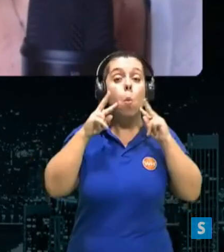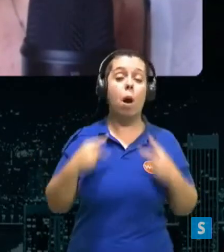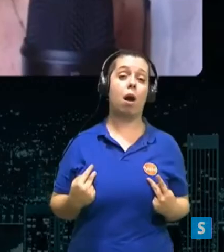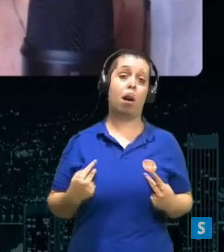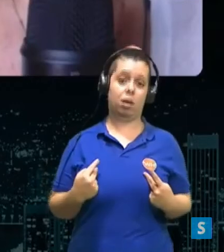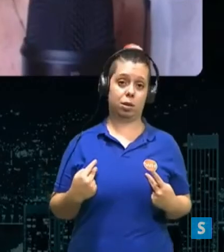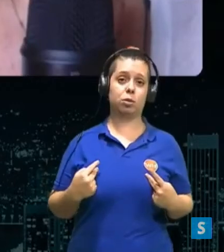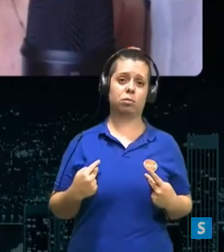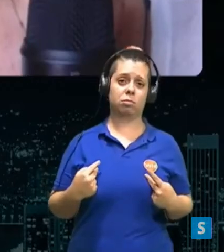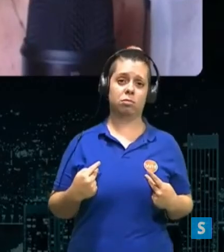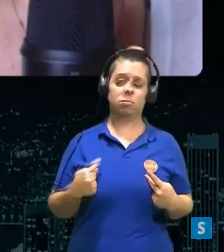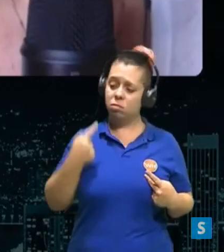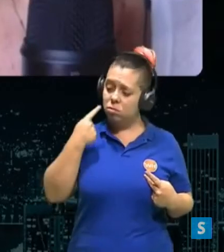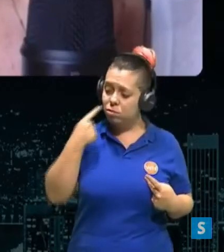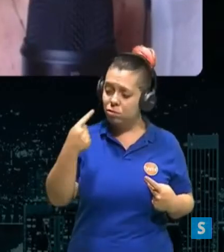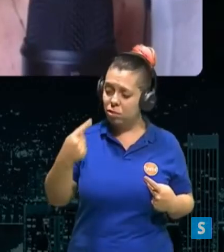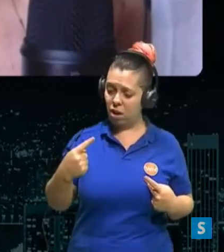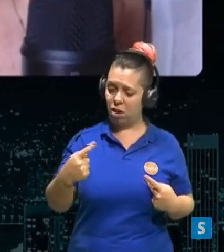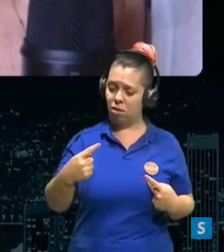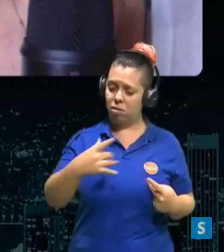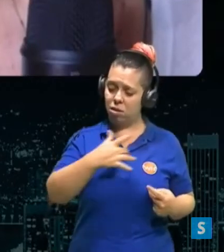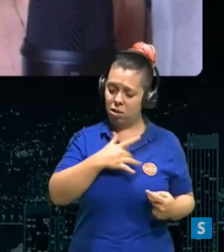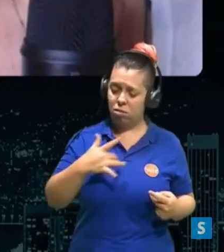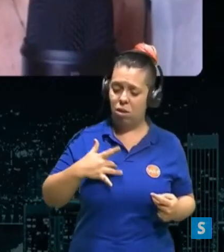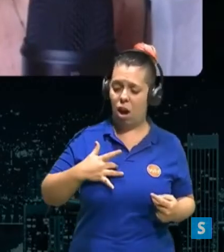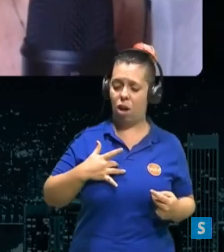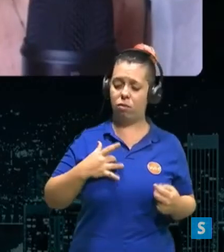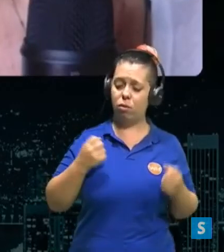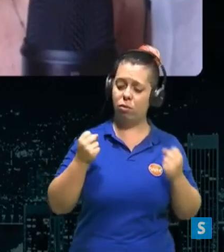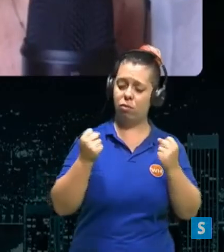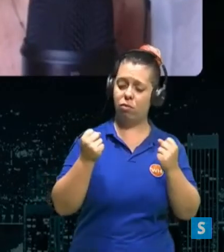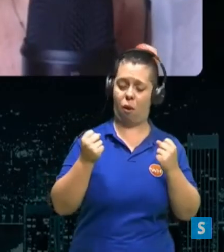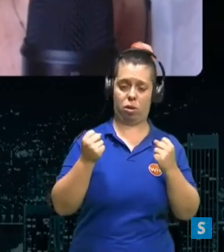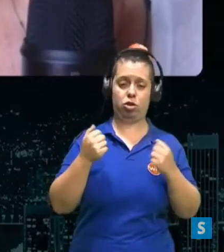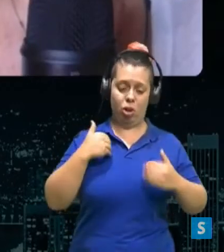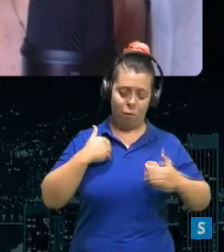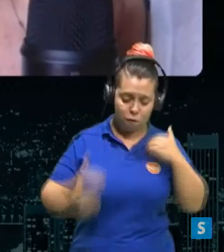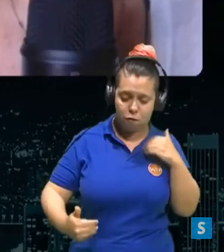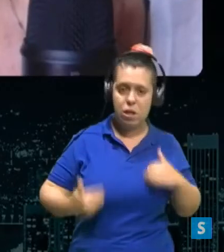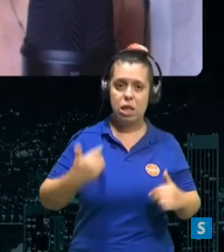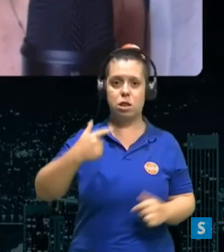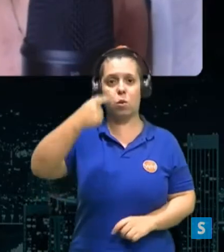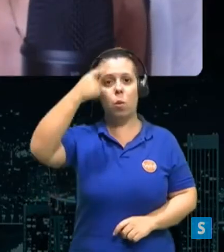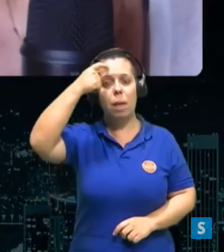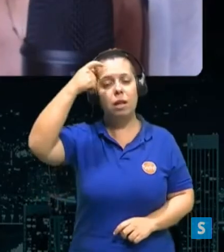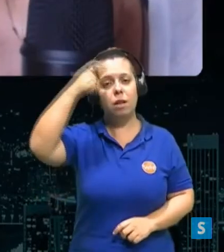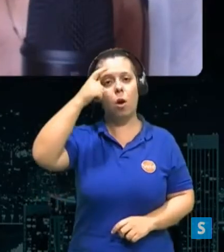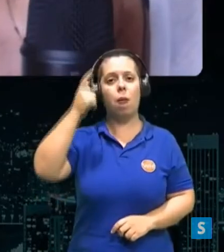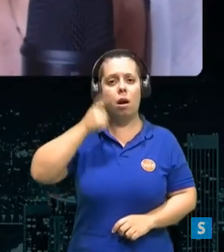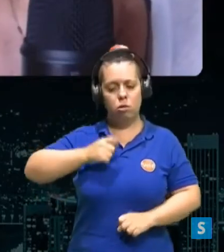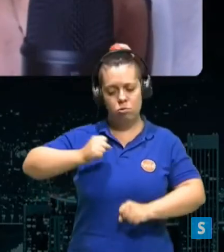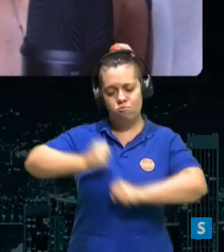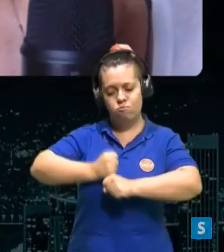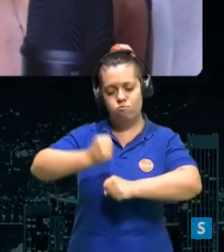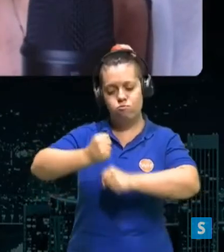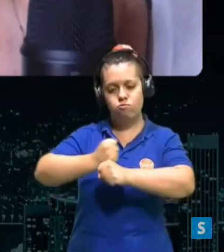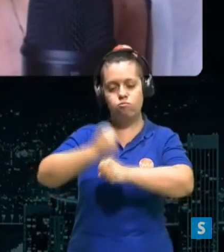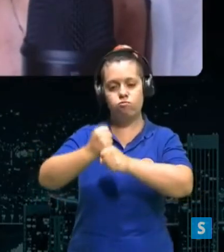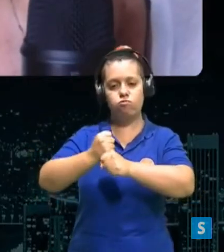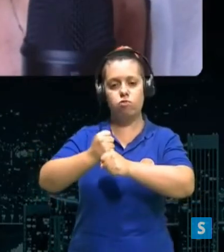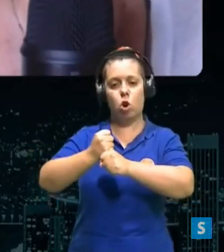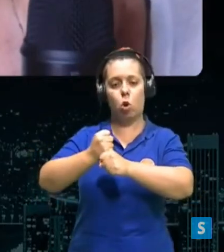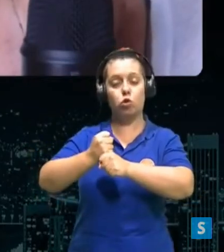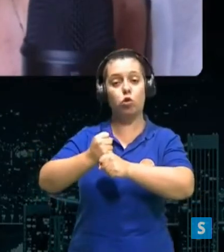eles estejam saudáveis e fortes fisicamente mentalmente para que eles deem conta desse trabalho área do que a construir um negócio